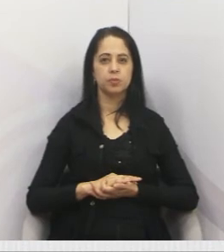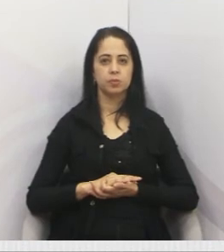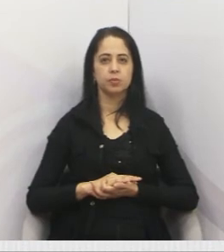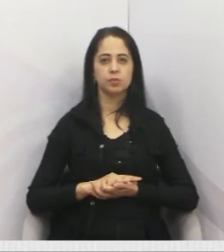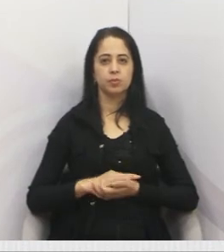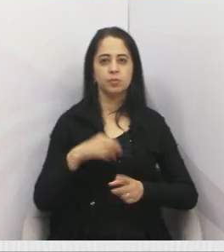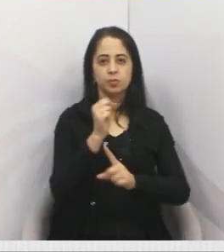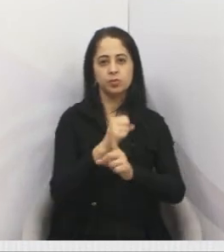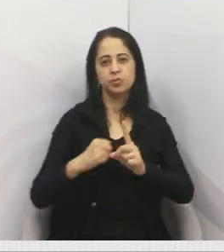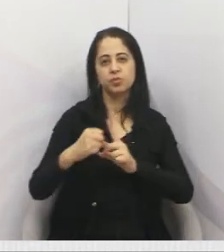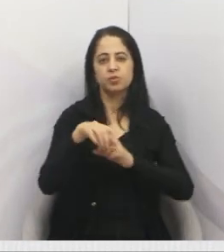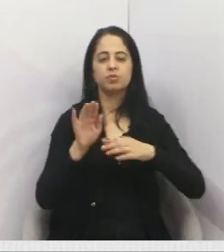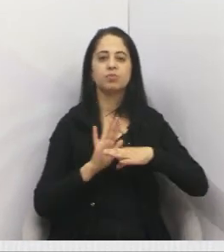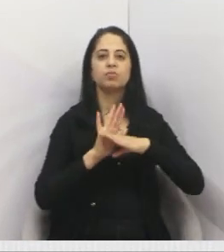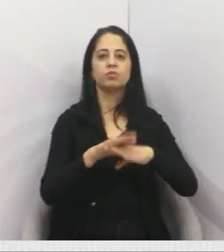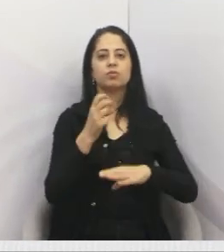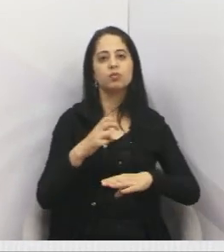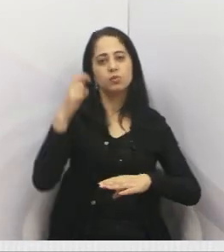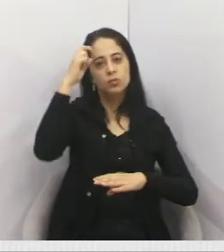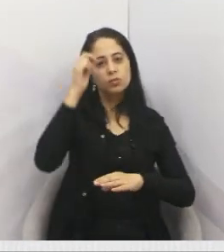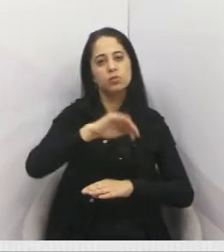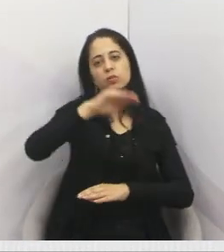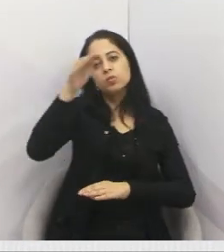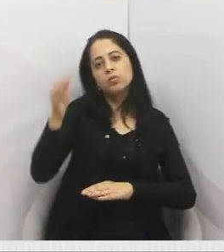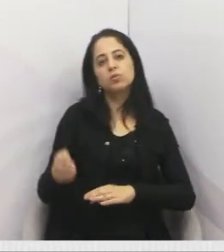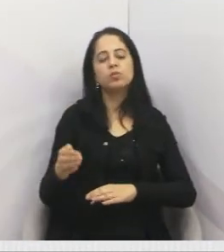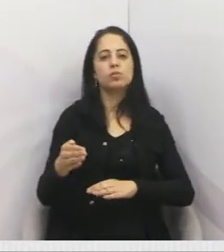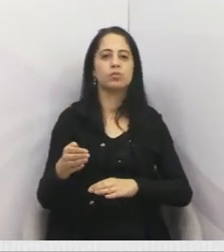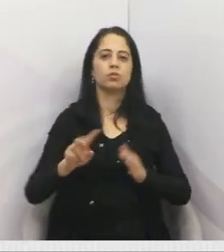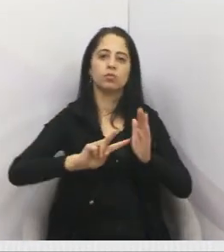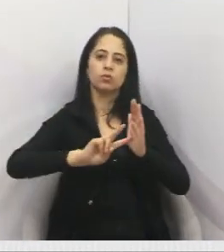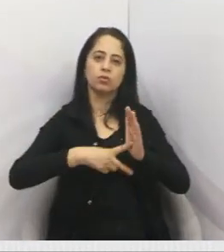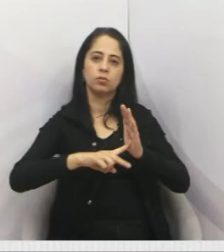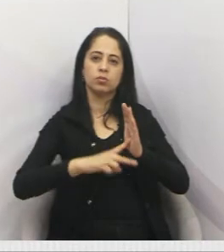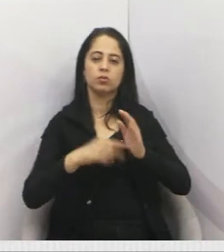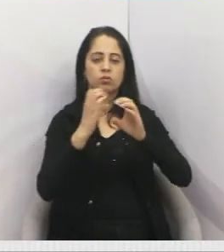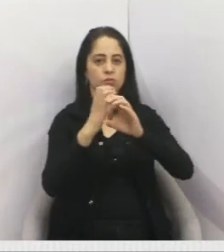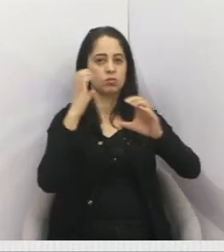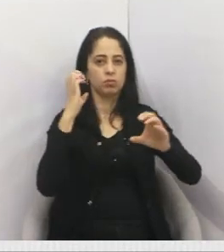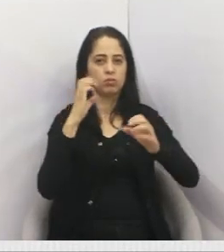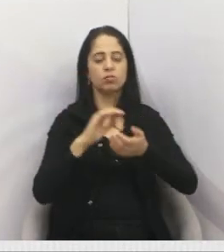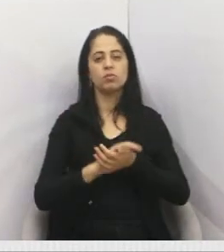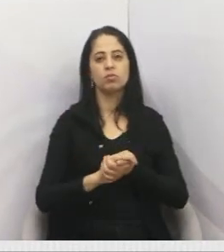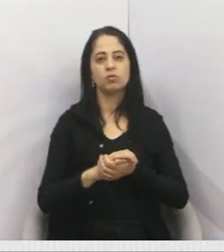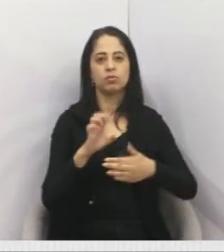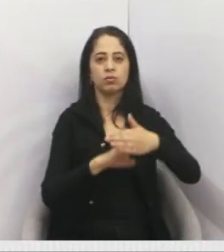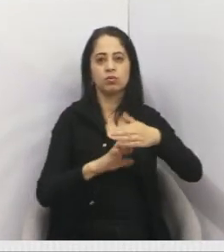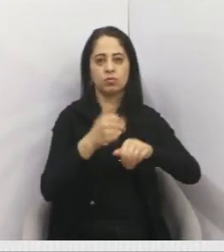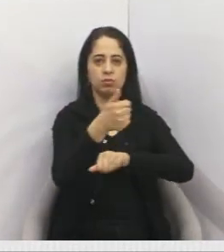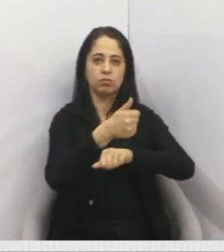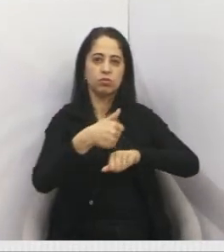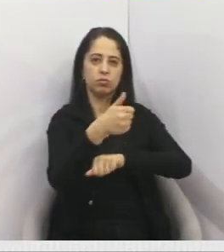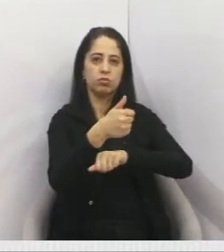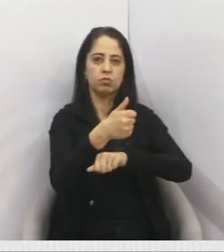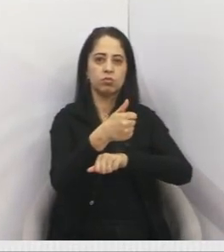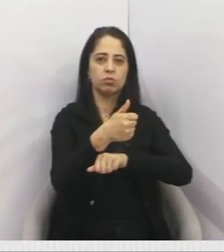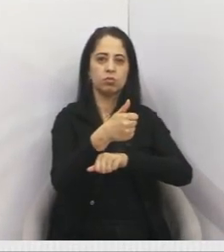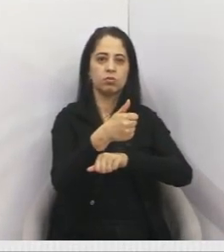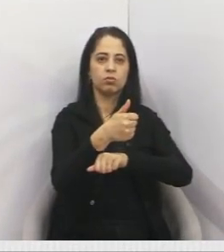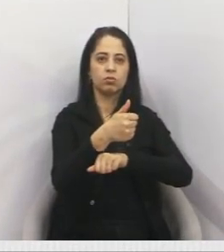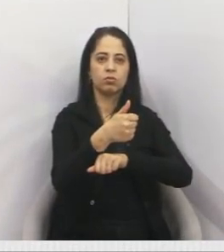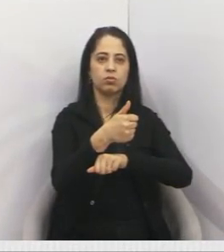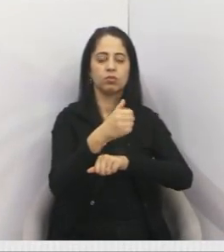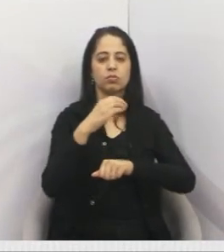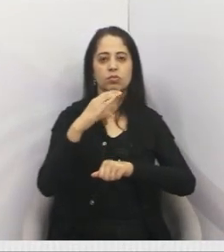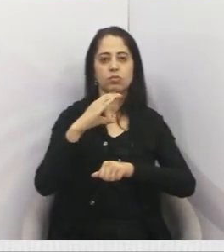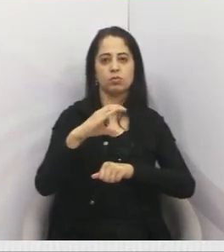Movimentos populares e coletivos, Cultura no Morro, entidade de classe sindical, Sindicato dos Engenheiros, empresas ou entidades profissionais, Centro das